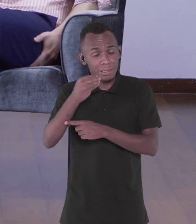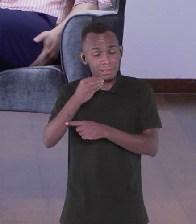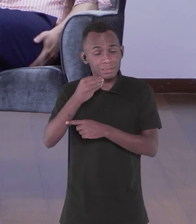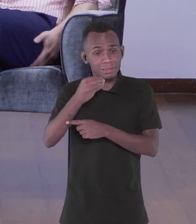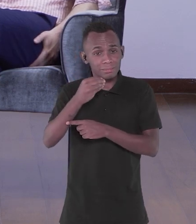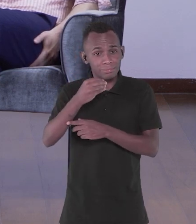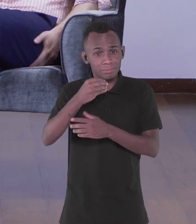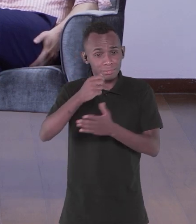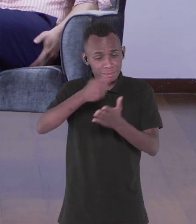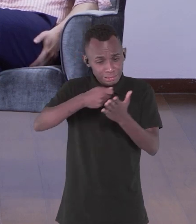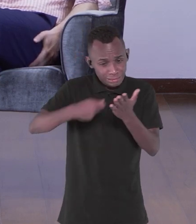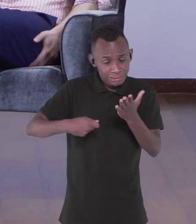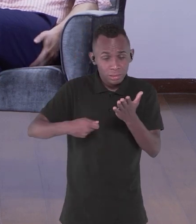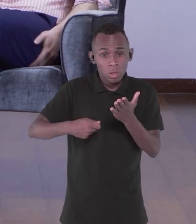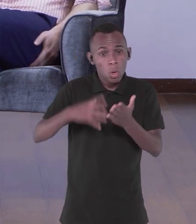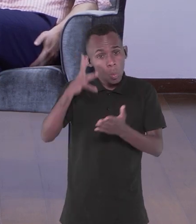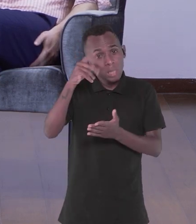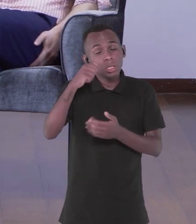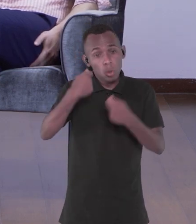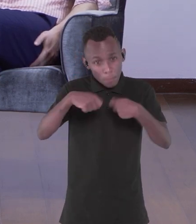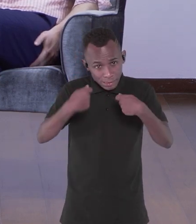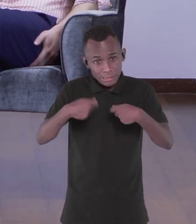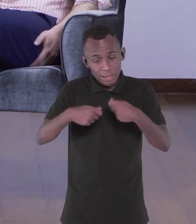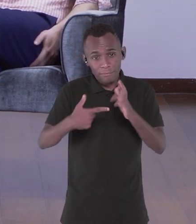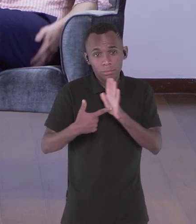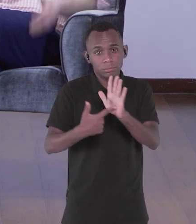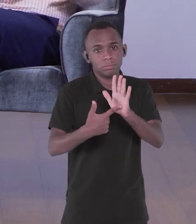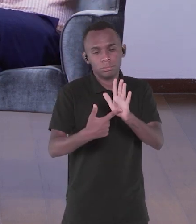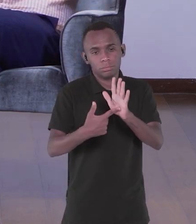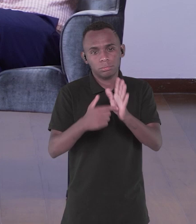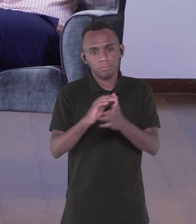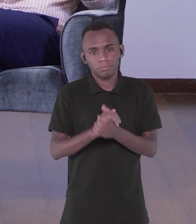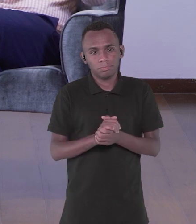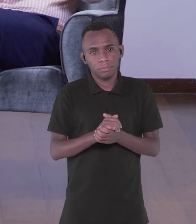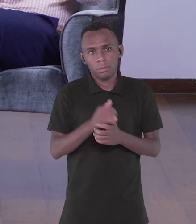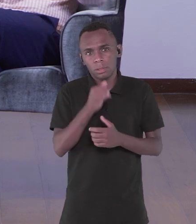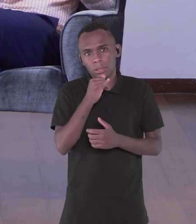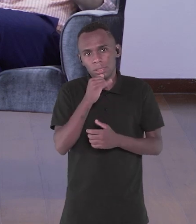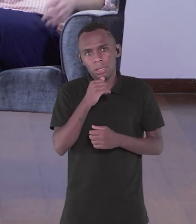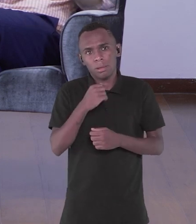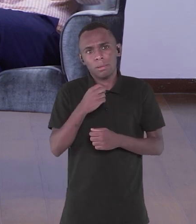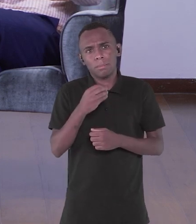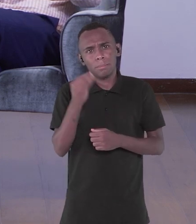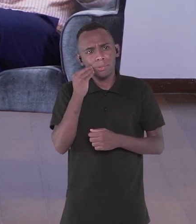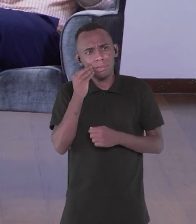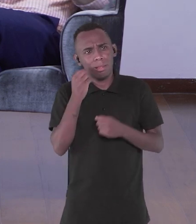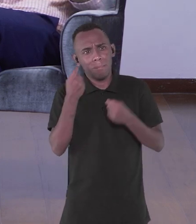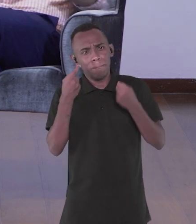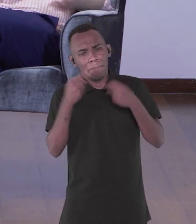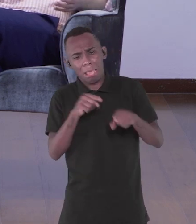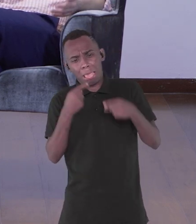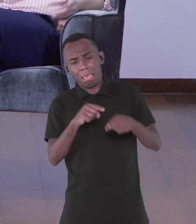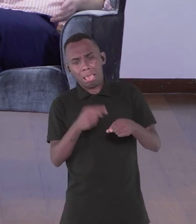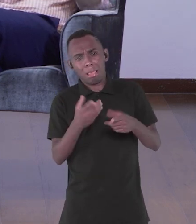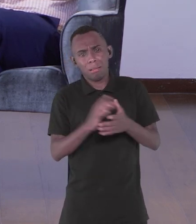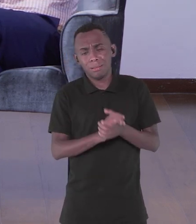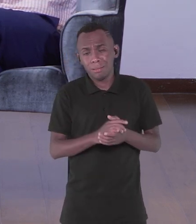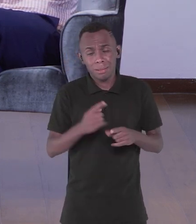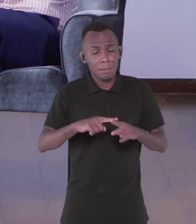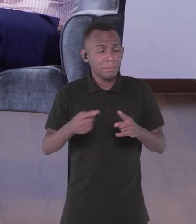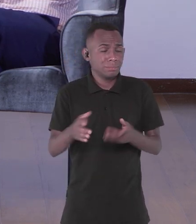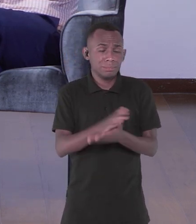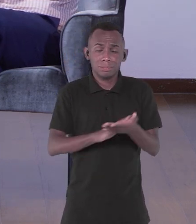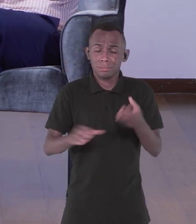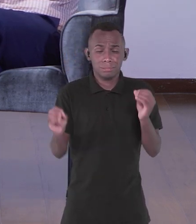contar, porque não tinha opção. Você podia dar um murro, podia xingar, podia falar, mas nada disso adianta. O